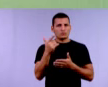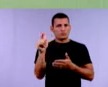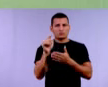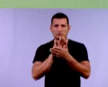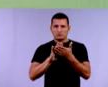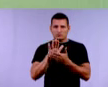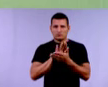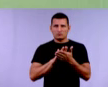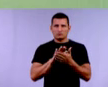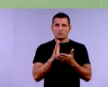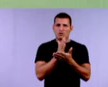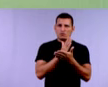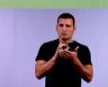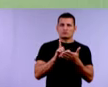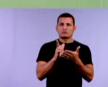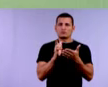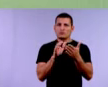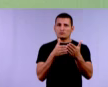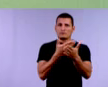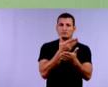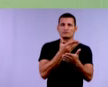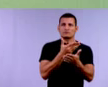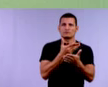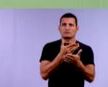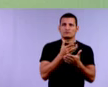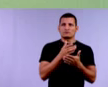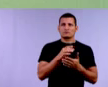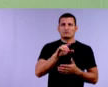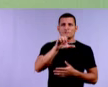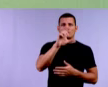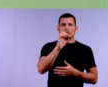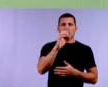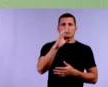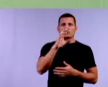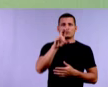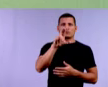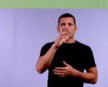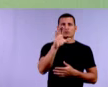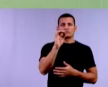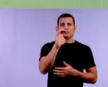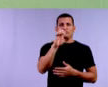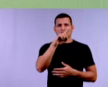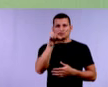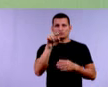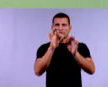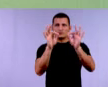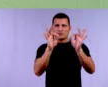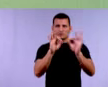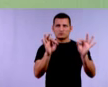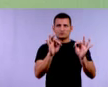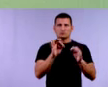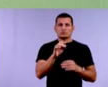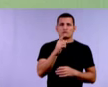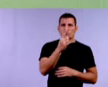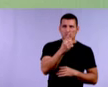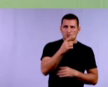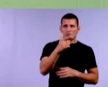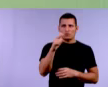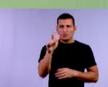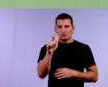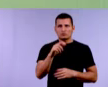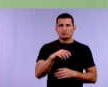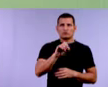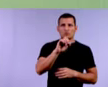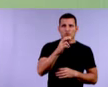está ficando de fora. Então, as locuções um ou outro, nenhum nem outro, seguidas ou